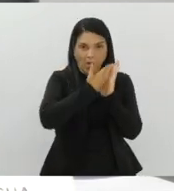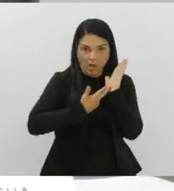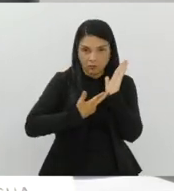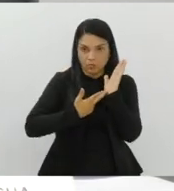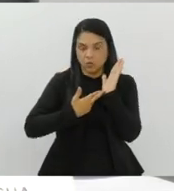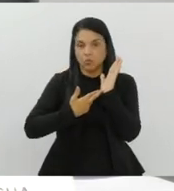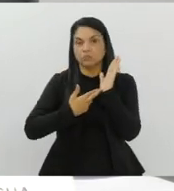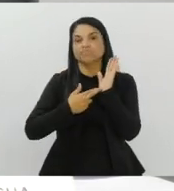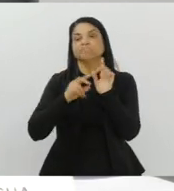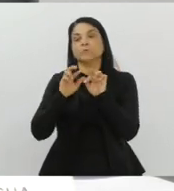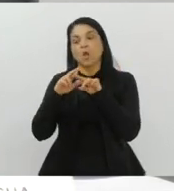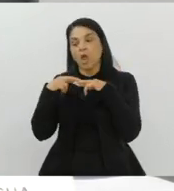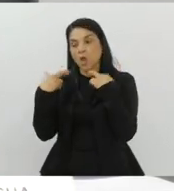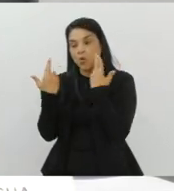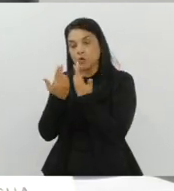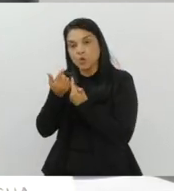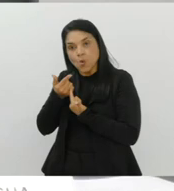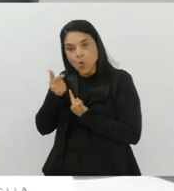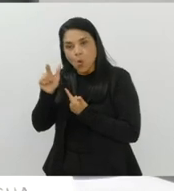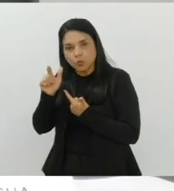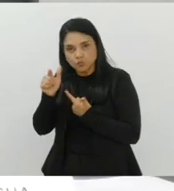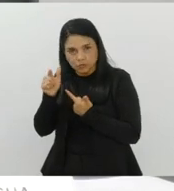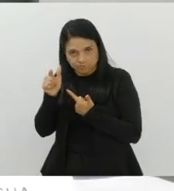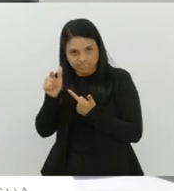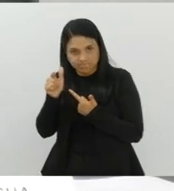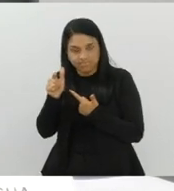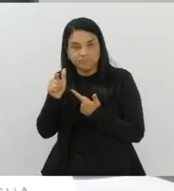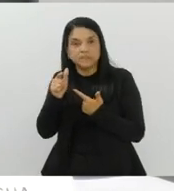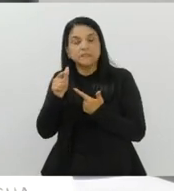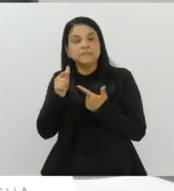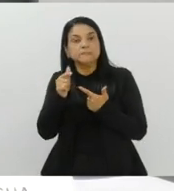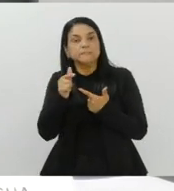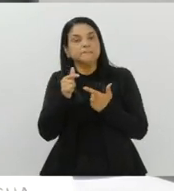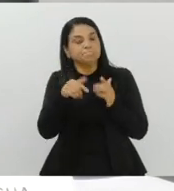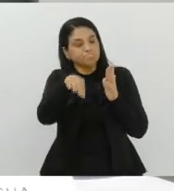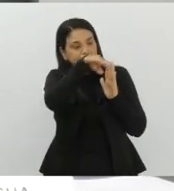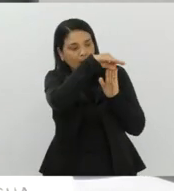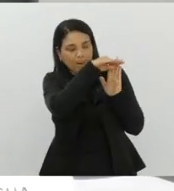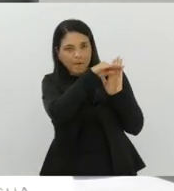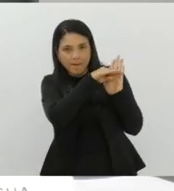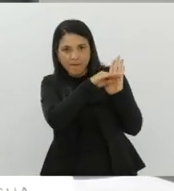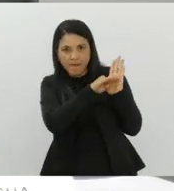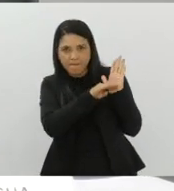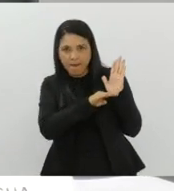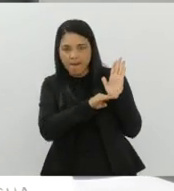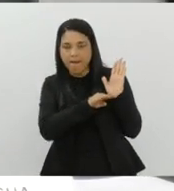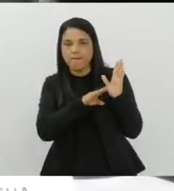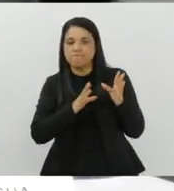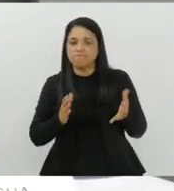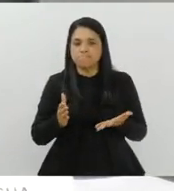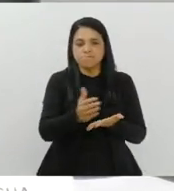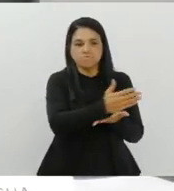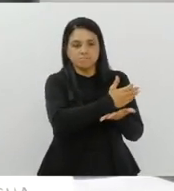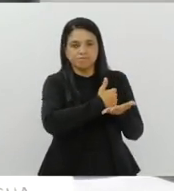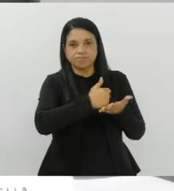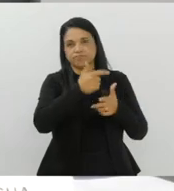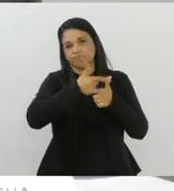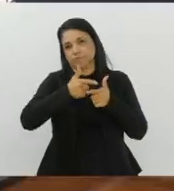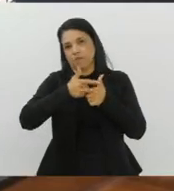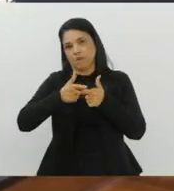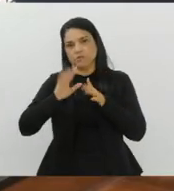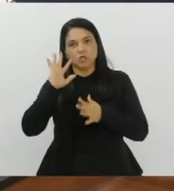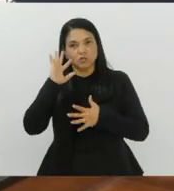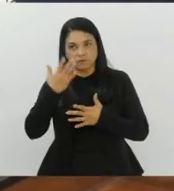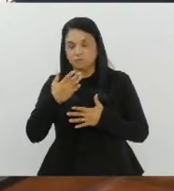todos nos reunir e traçar, né, quais os próximos passos e apagar todas as nossas arestas. Obrigada.